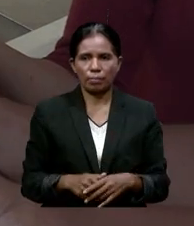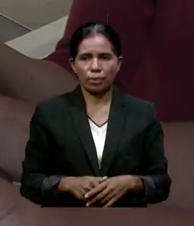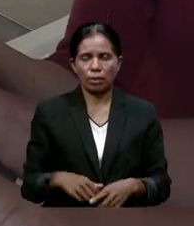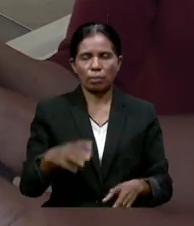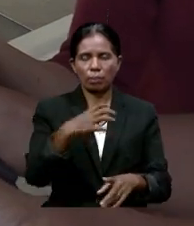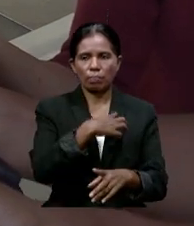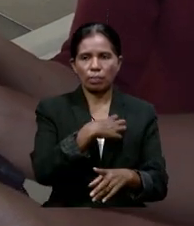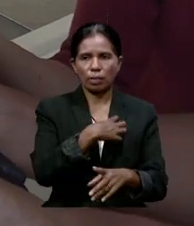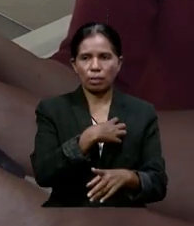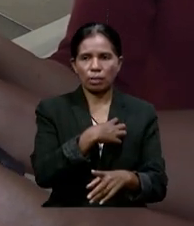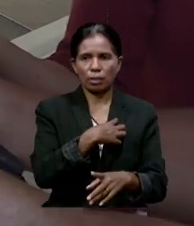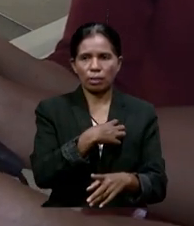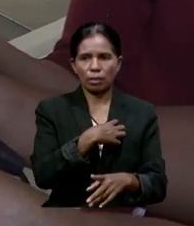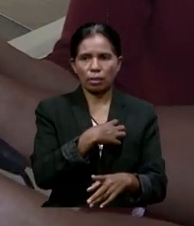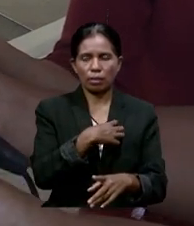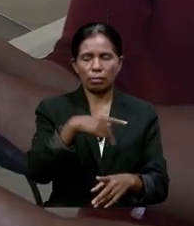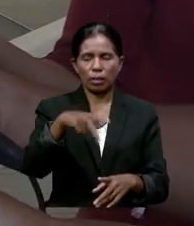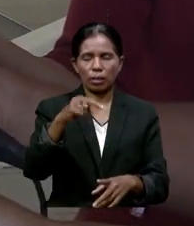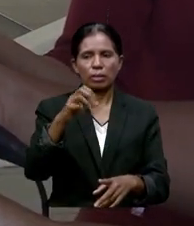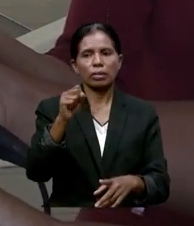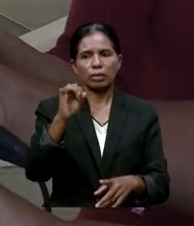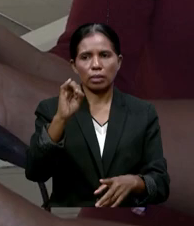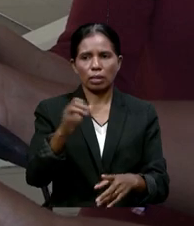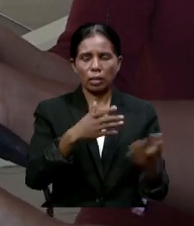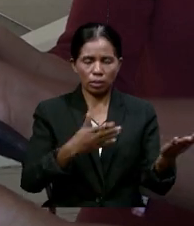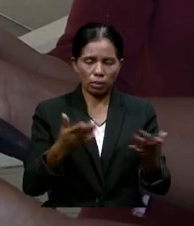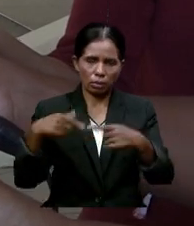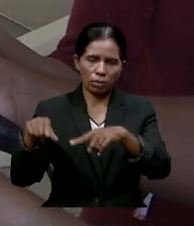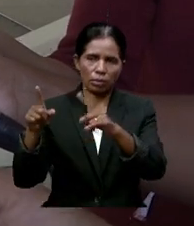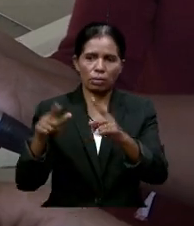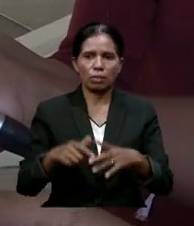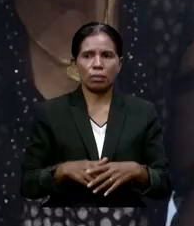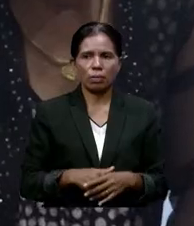polícia be pensi, onde roba nene, loritona ba